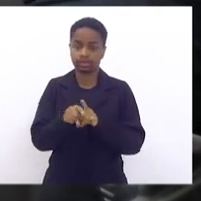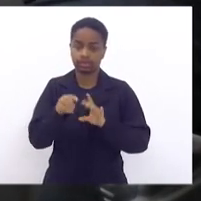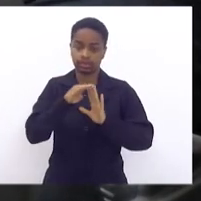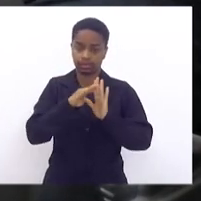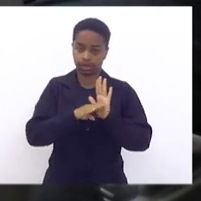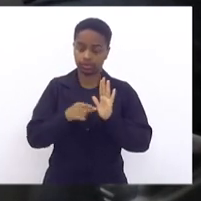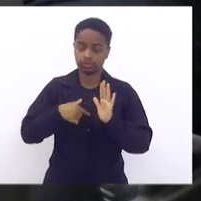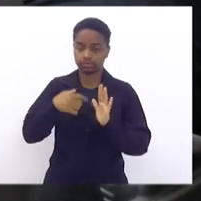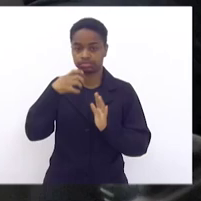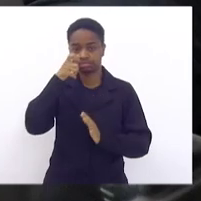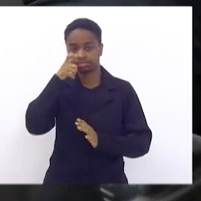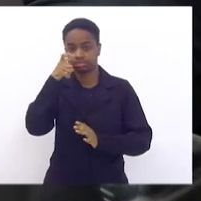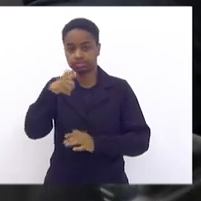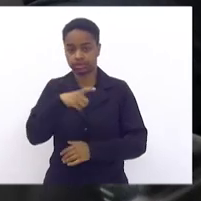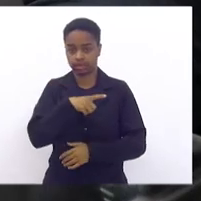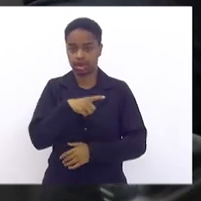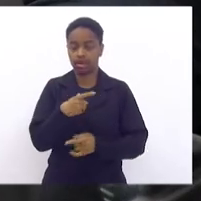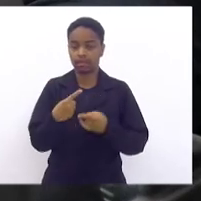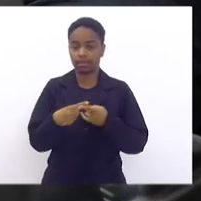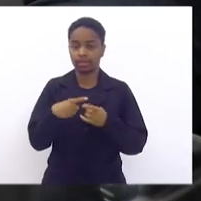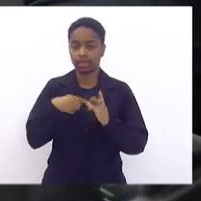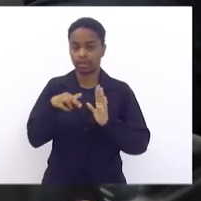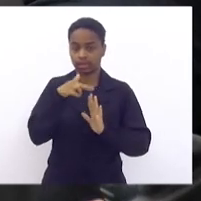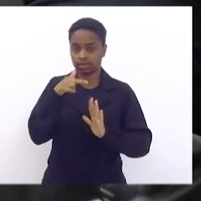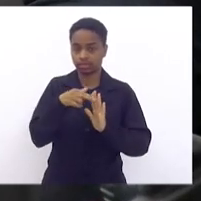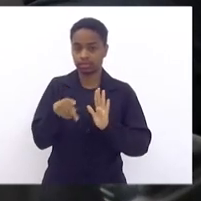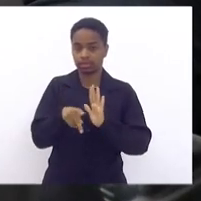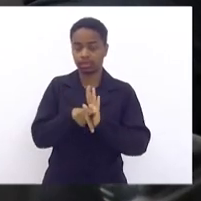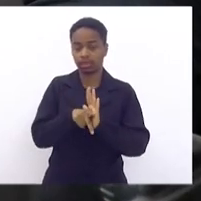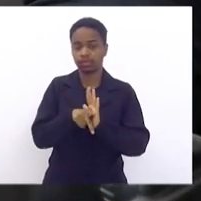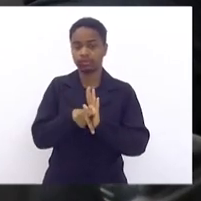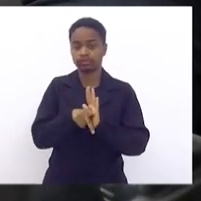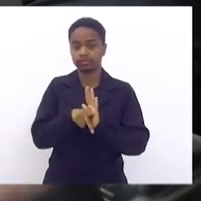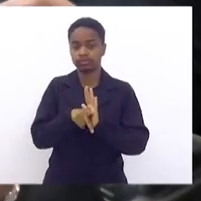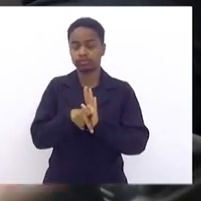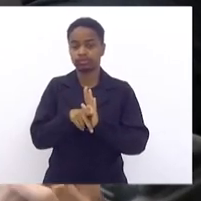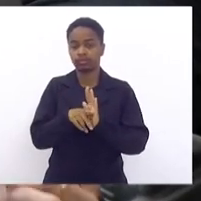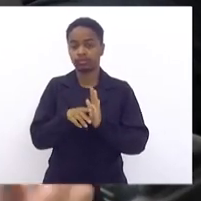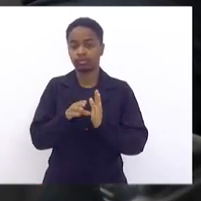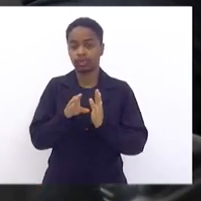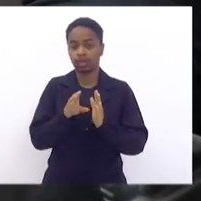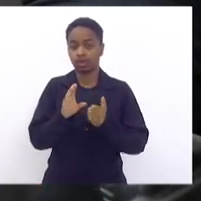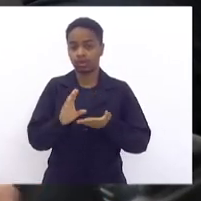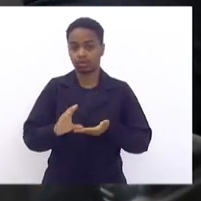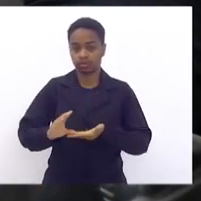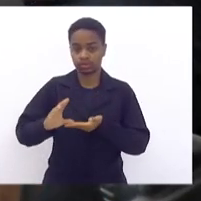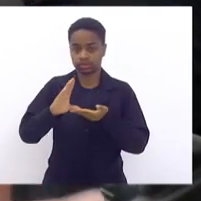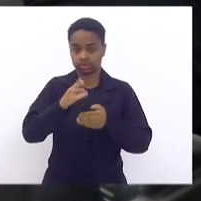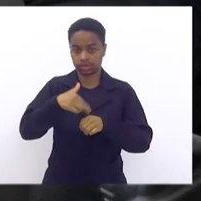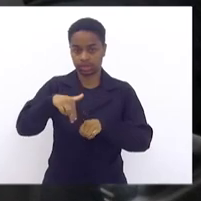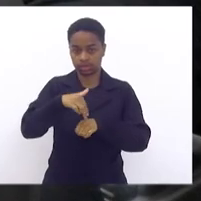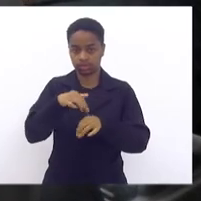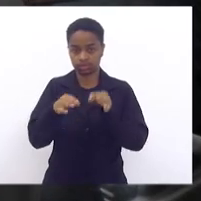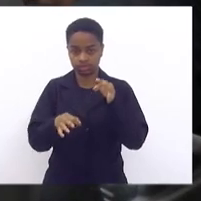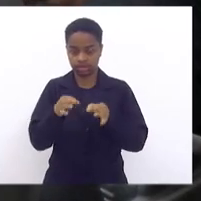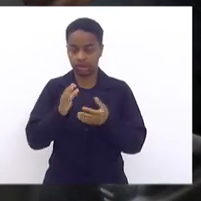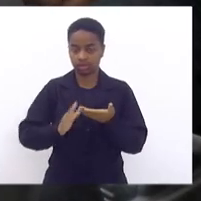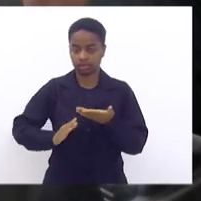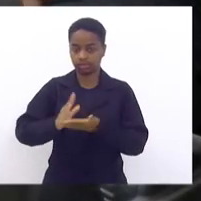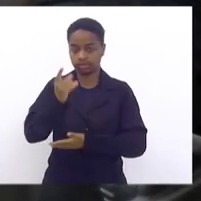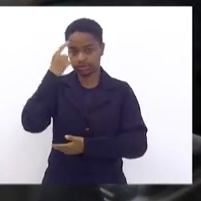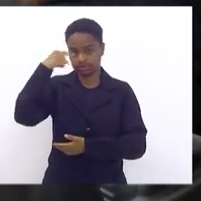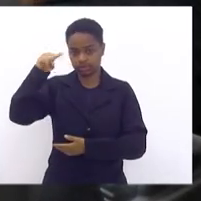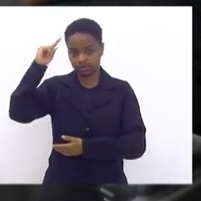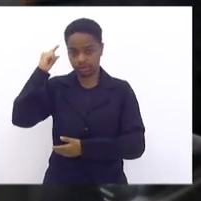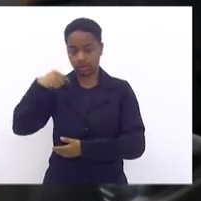que me interessa muito. A gente acabou de ter uma resolução do Conselho Nacional de Justiça recentemente aprovada. Eu estava lá em Brasília semana passada,